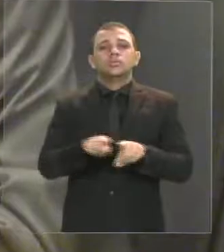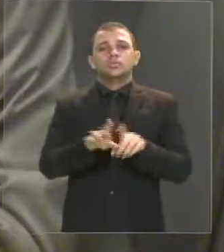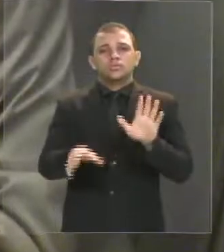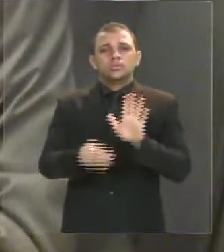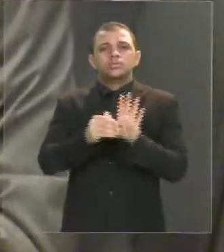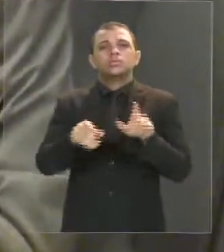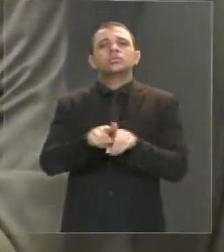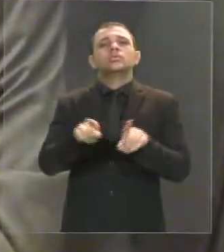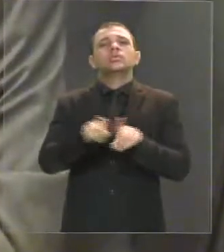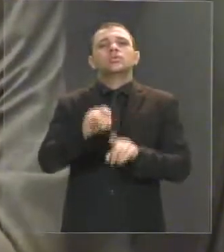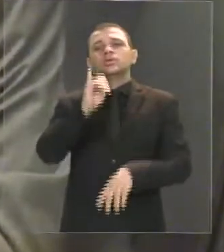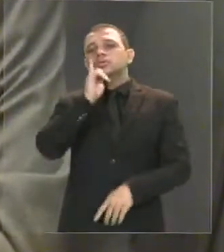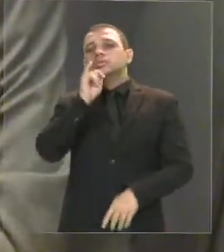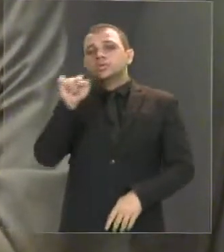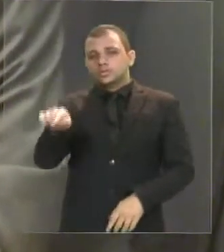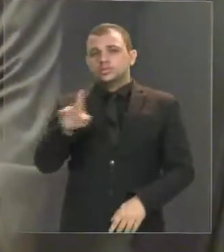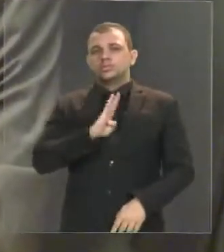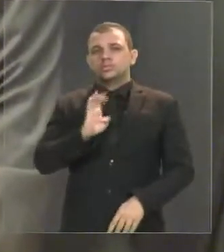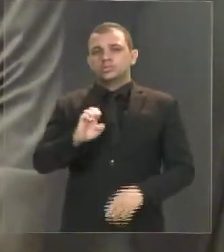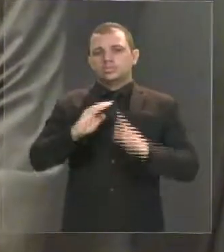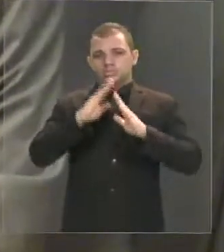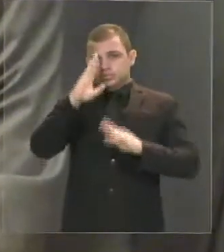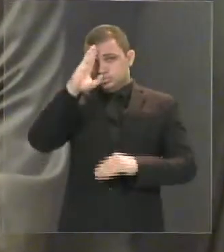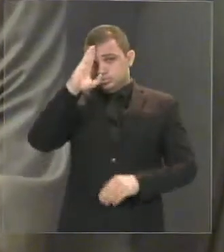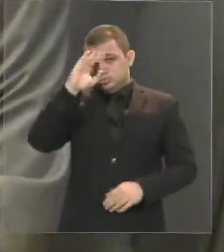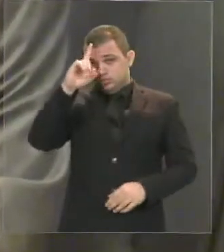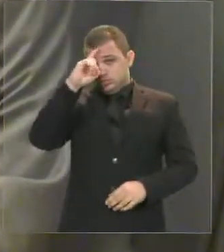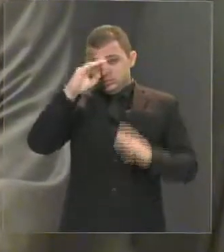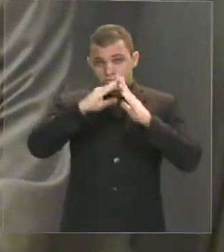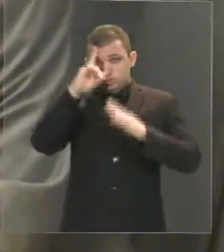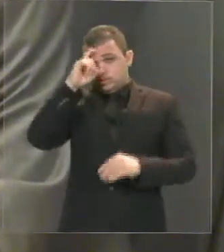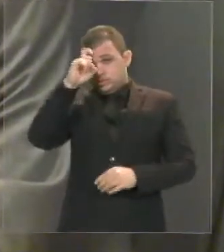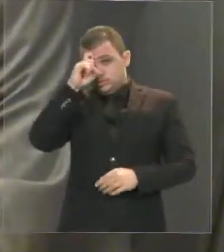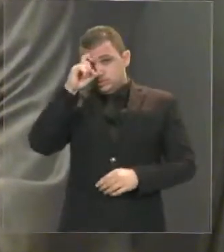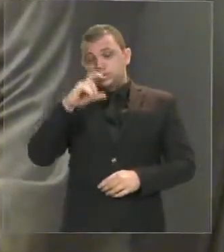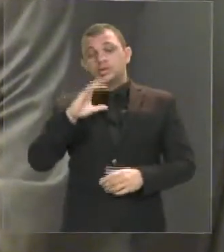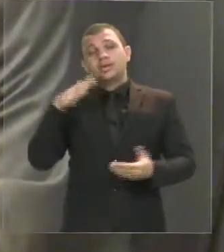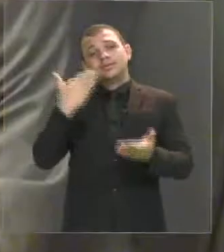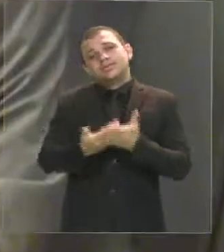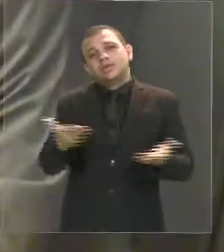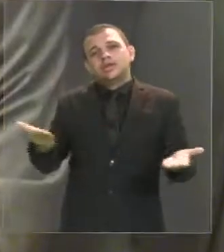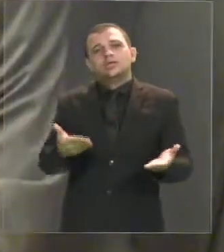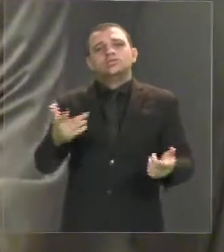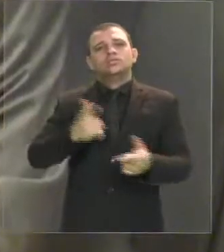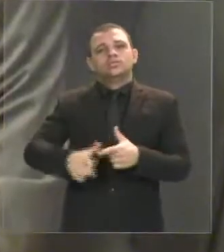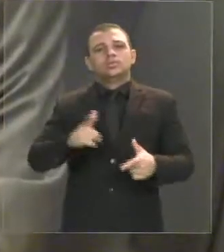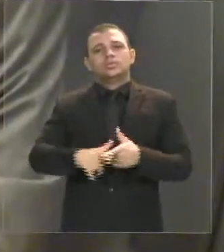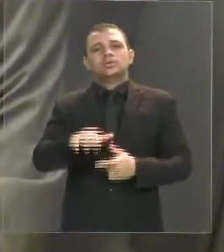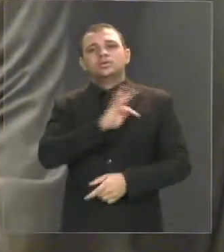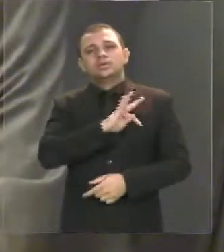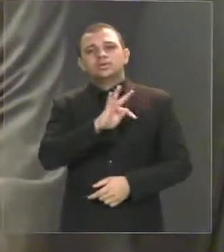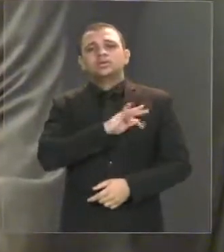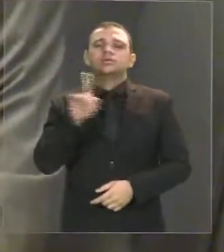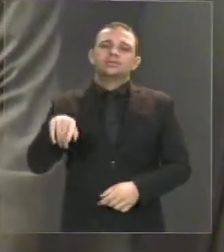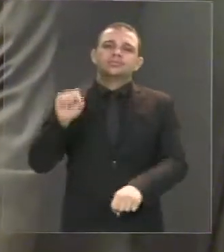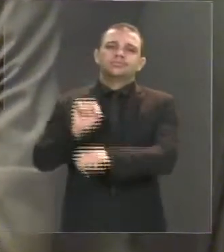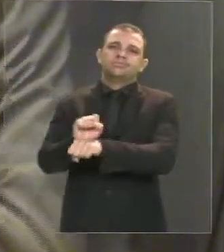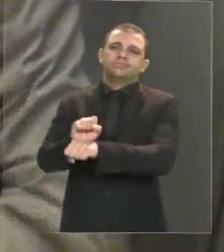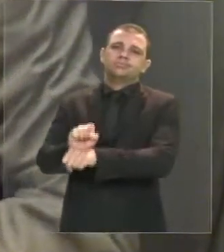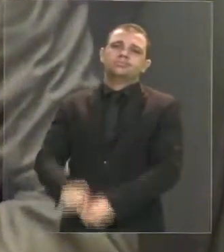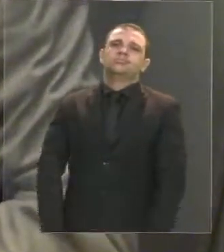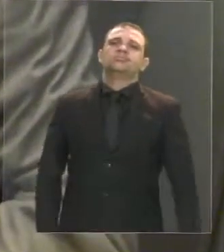hospital regional lá de Balsas, tão necessário, mas que até então, por problemas técnicos de execução, infelizmente estava parado, mas